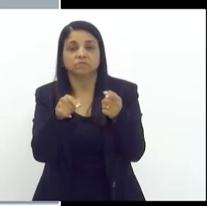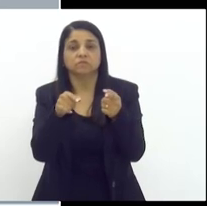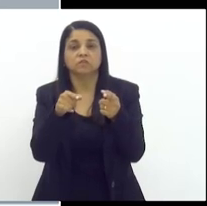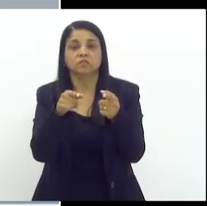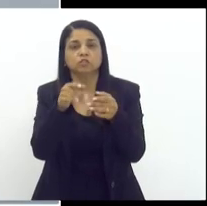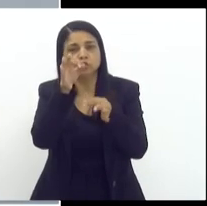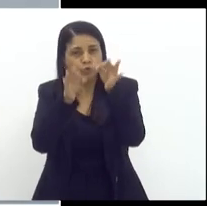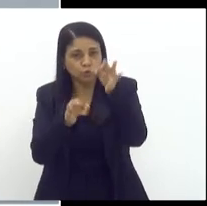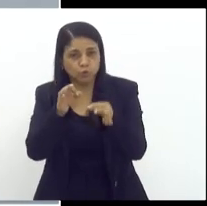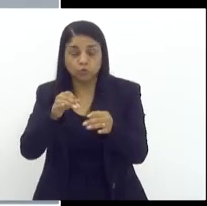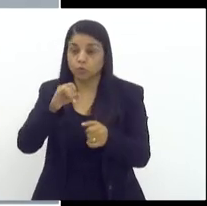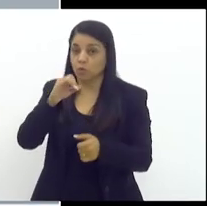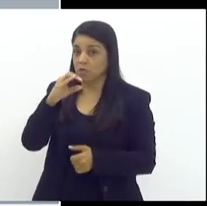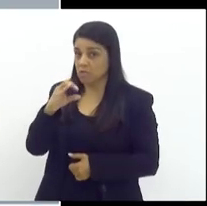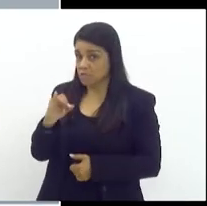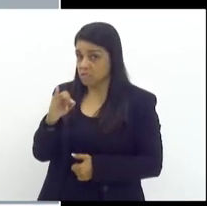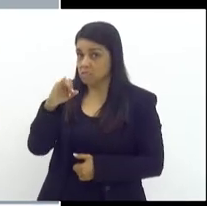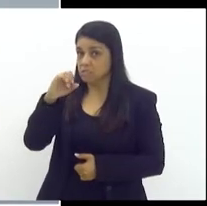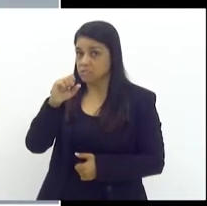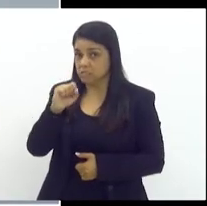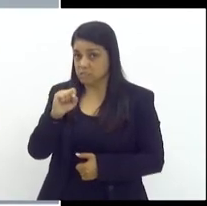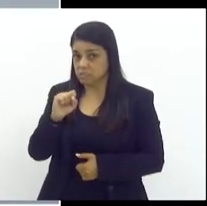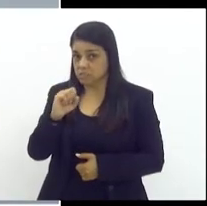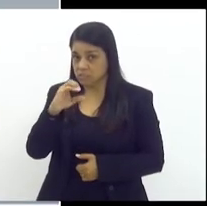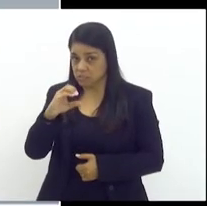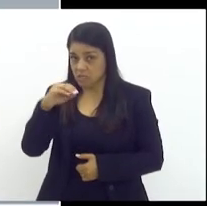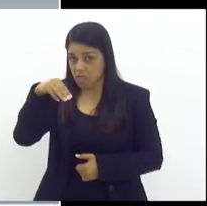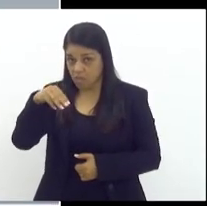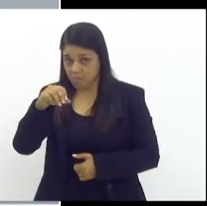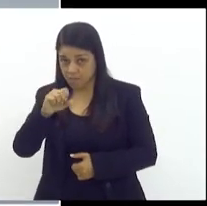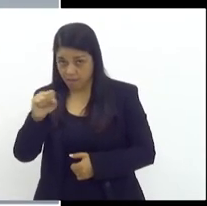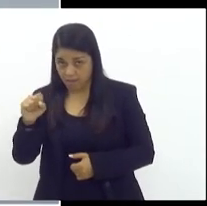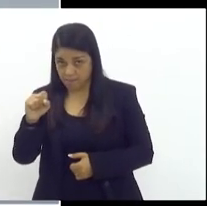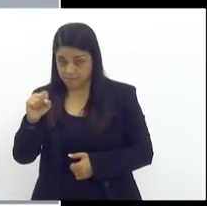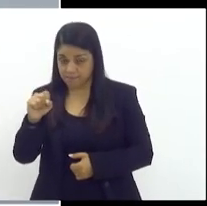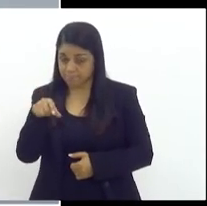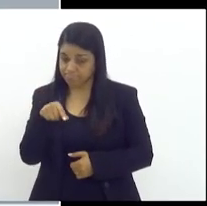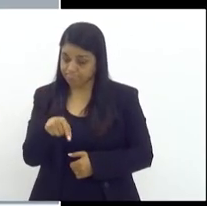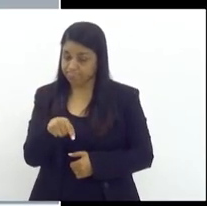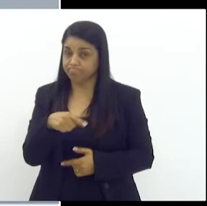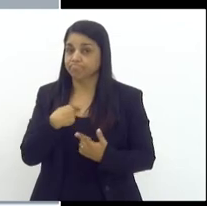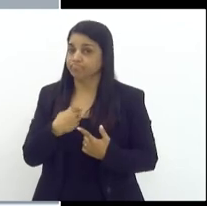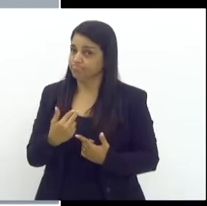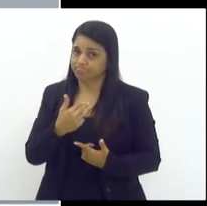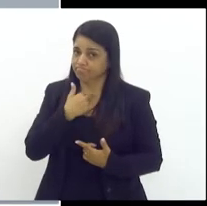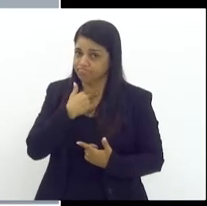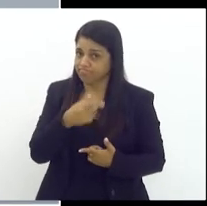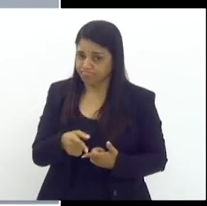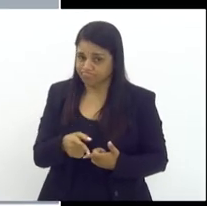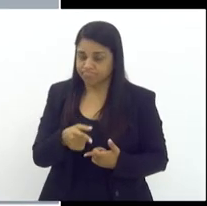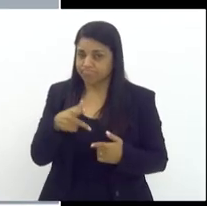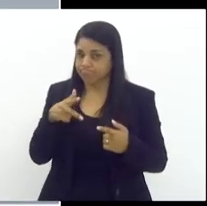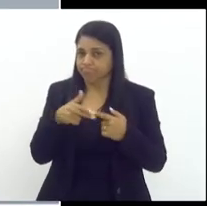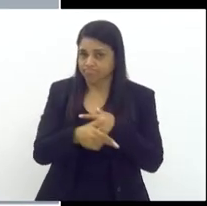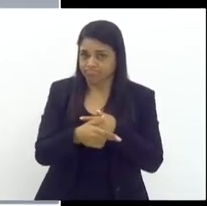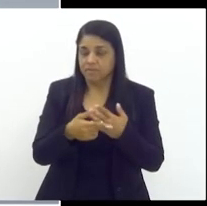não faz então ICMS fere o princípio da equidade